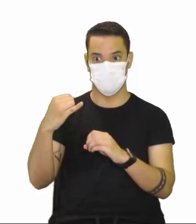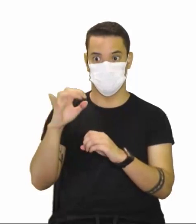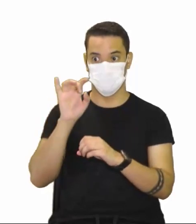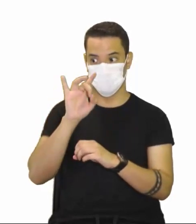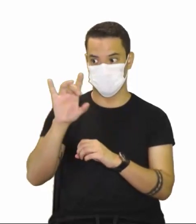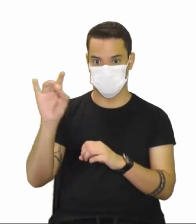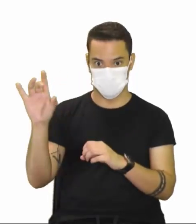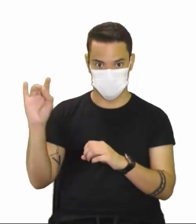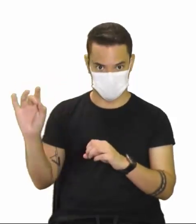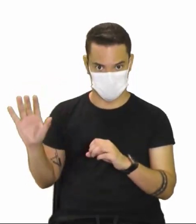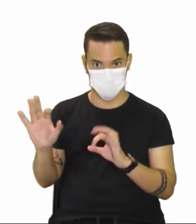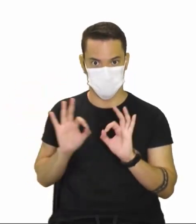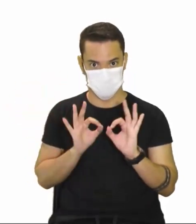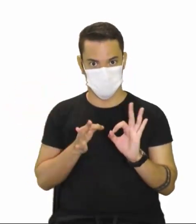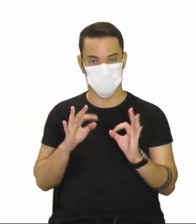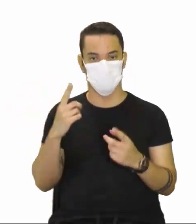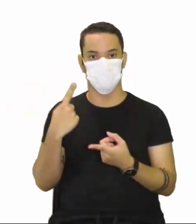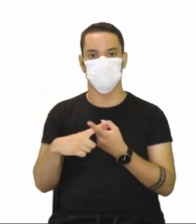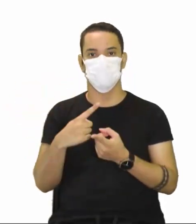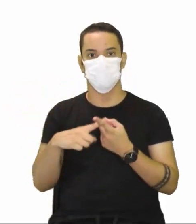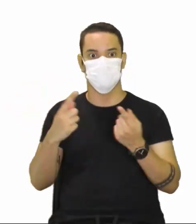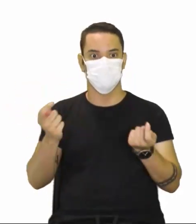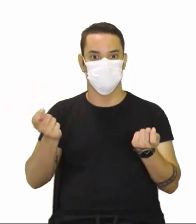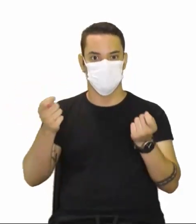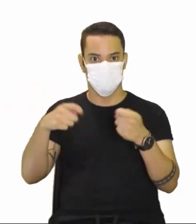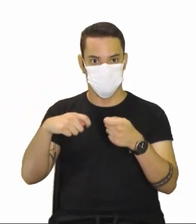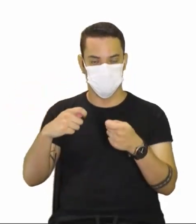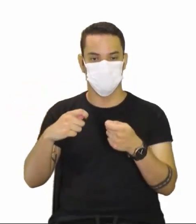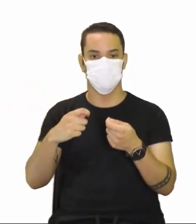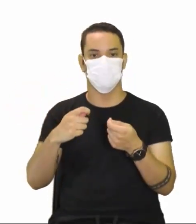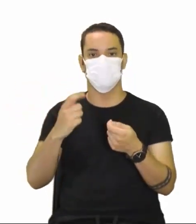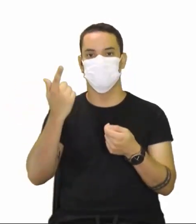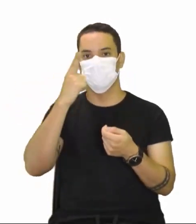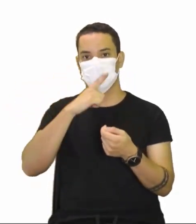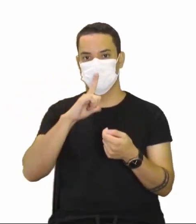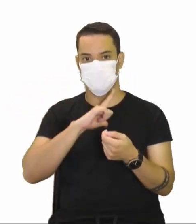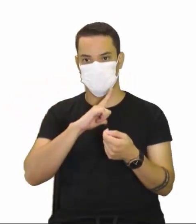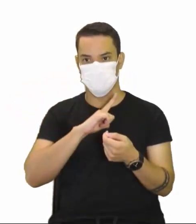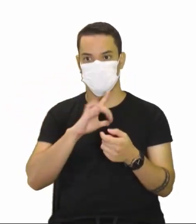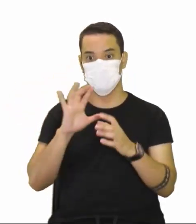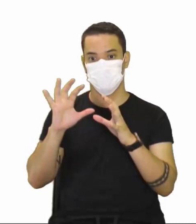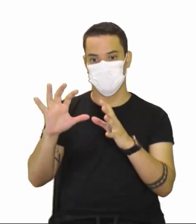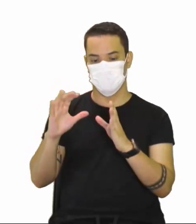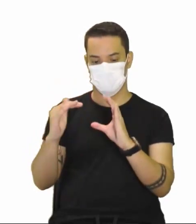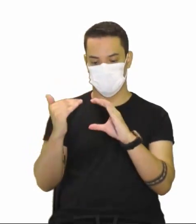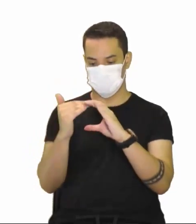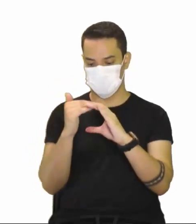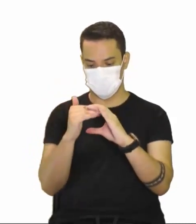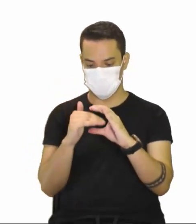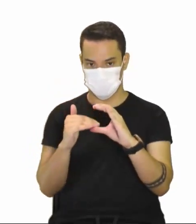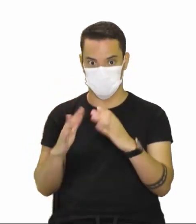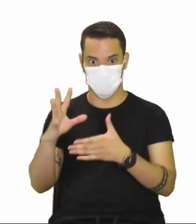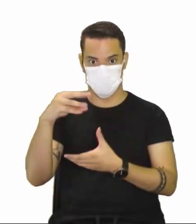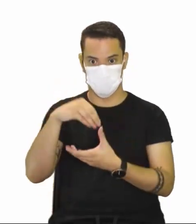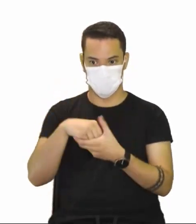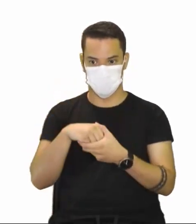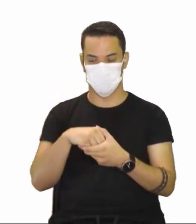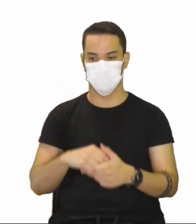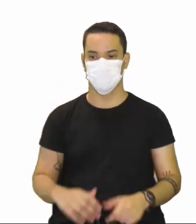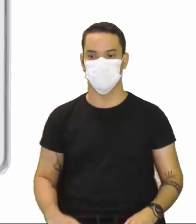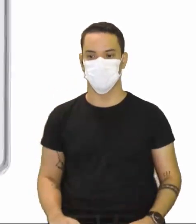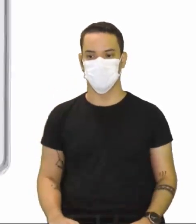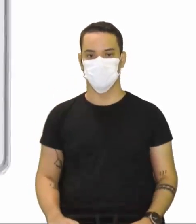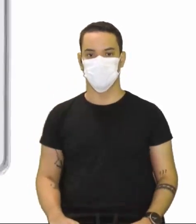cada átomo, tá bom? É que poderá ocupar essas camadas ou níveis na eletrosfera do átomo.